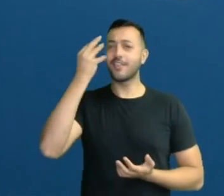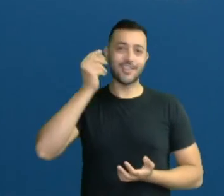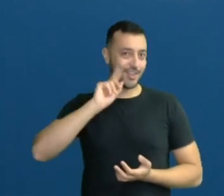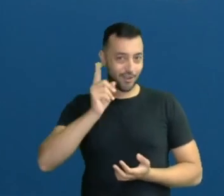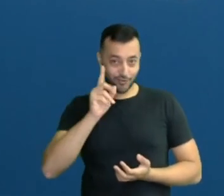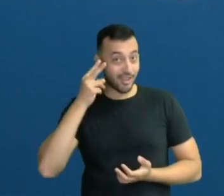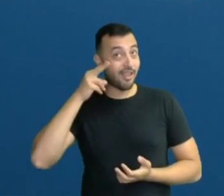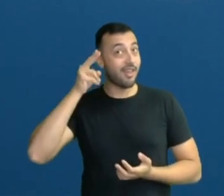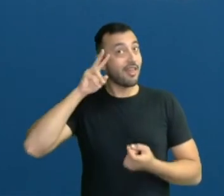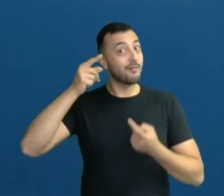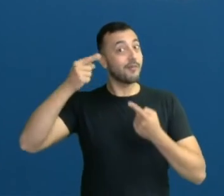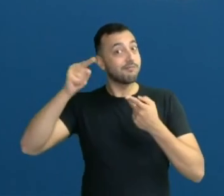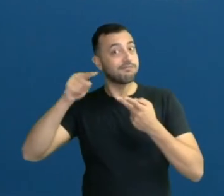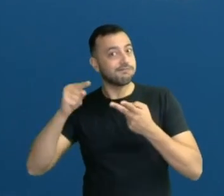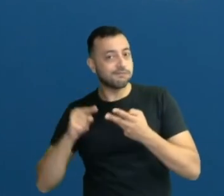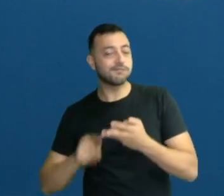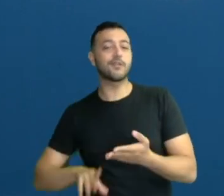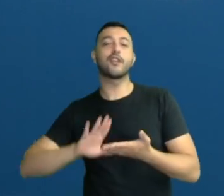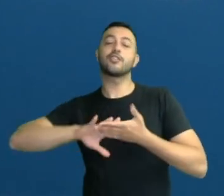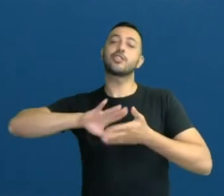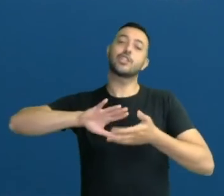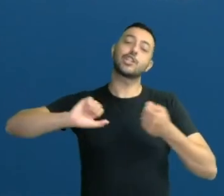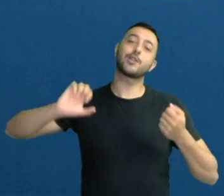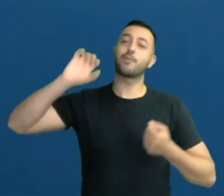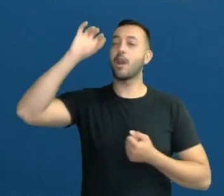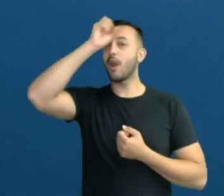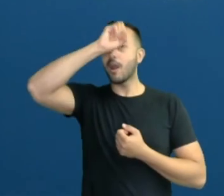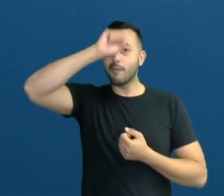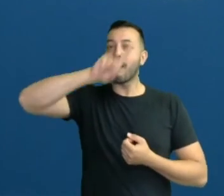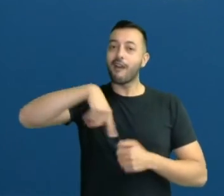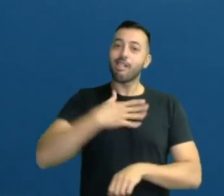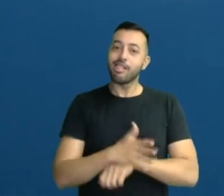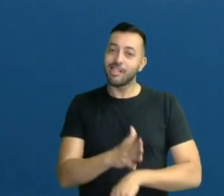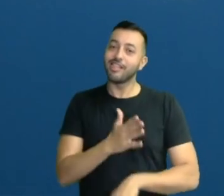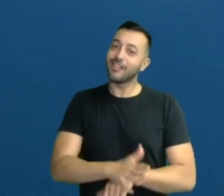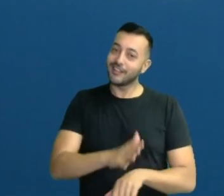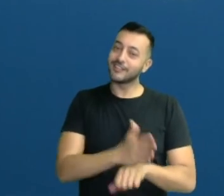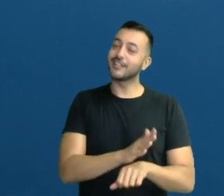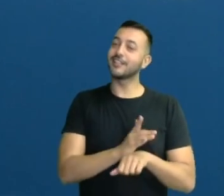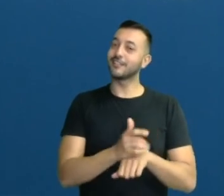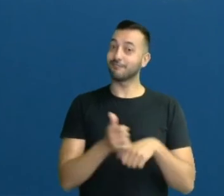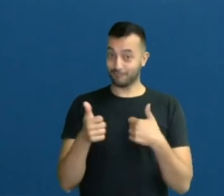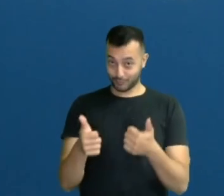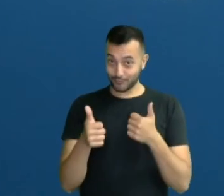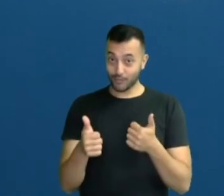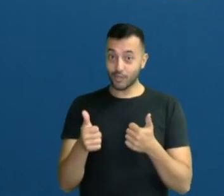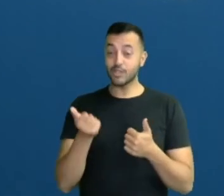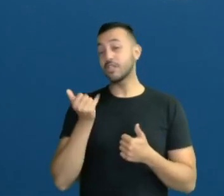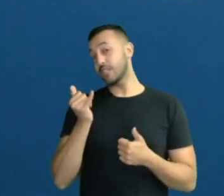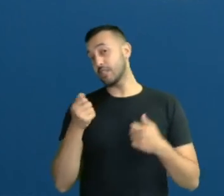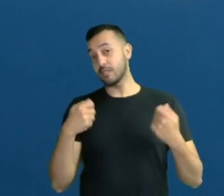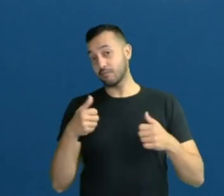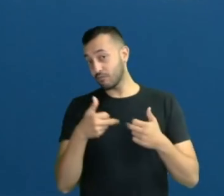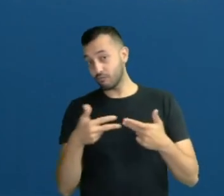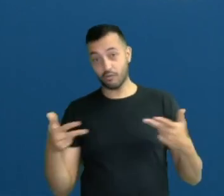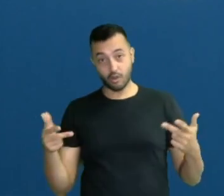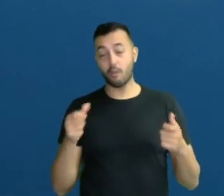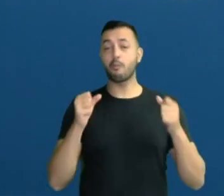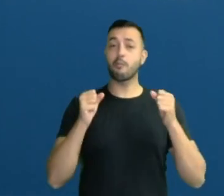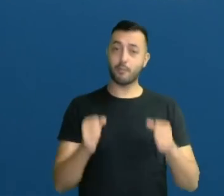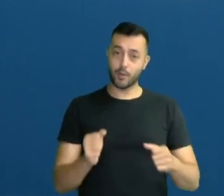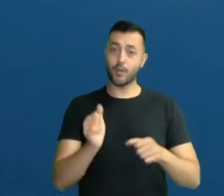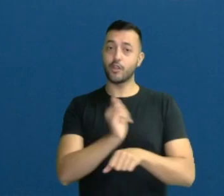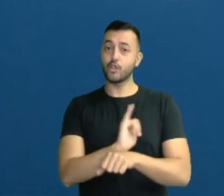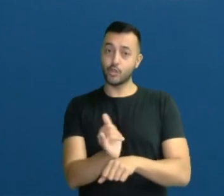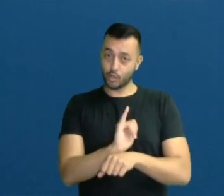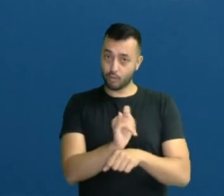esqueçam de revisar que espanhol a gente aprende praticando, tá bom? Qualquer coisa é só vocês assistirem o vídeo